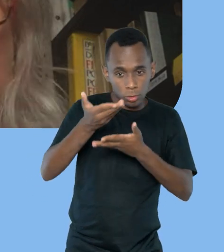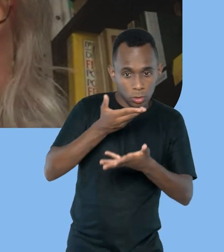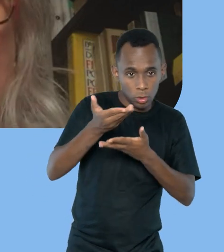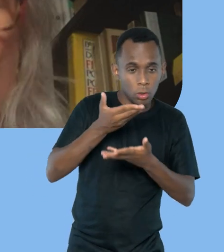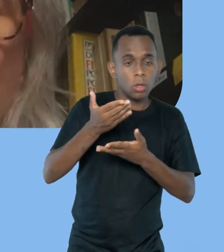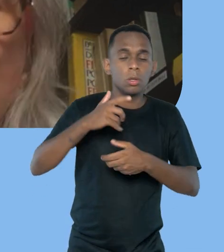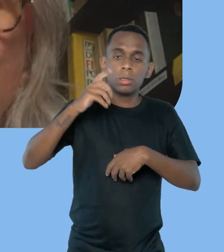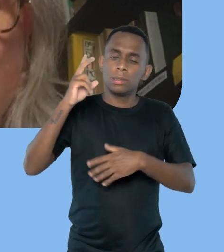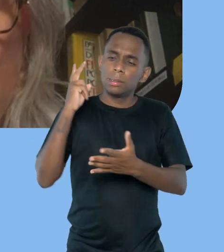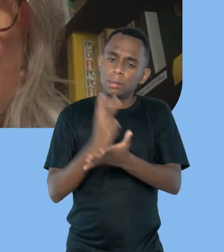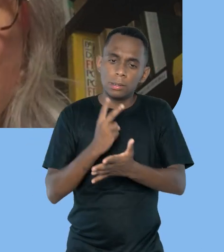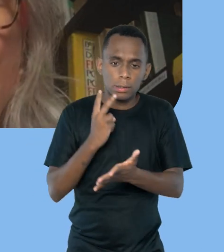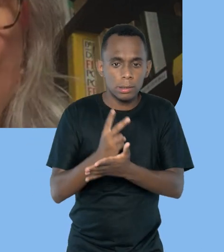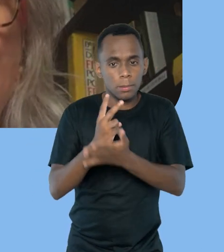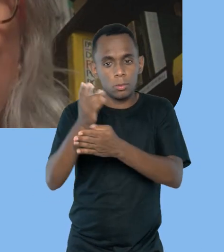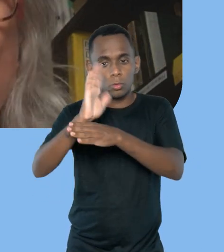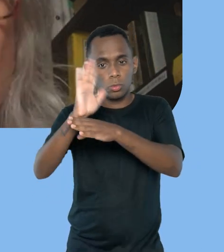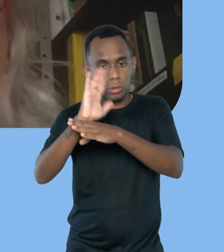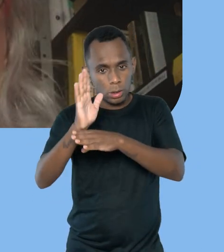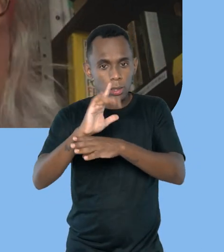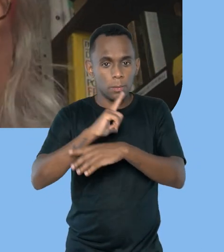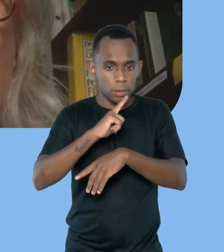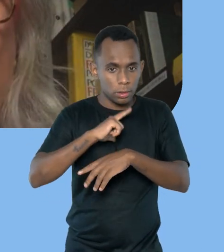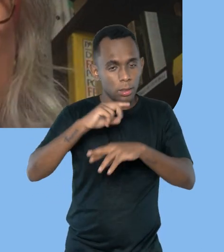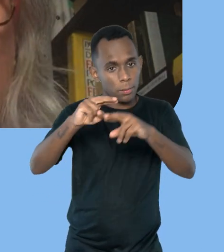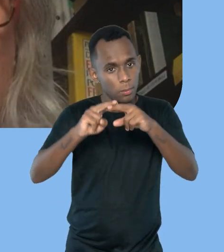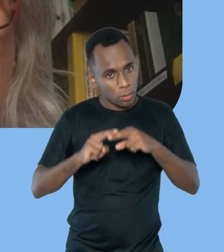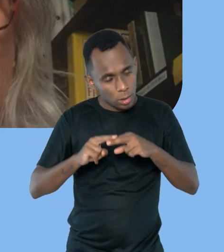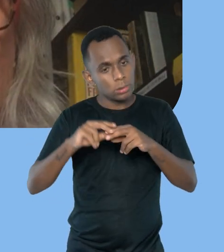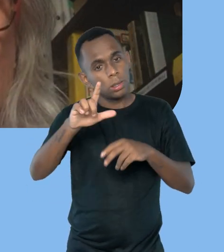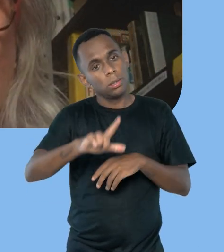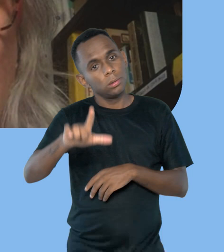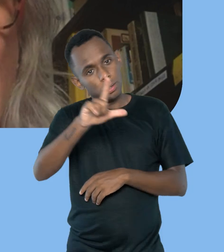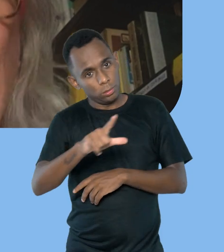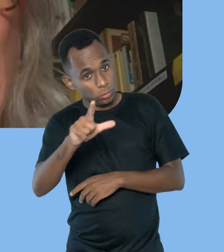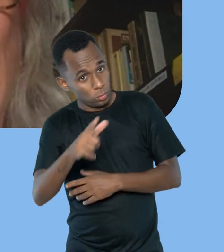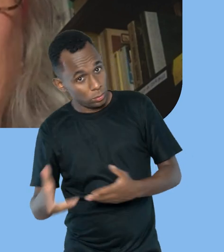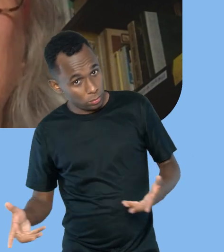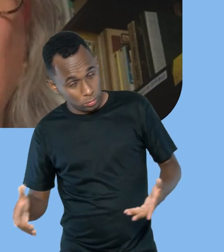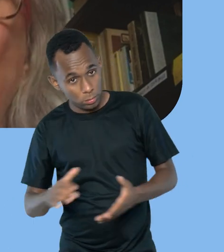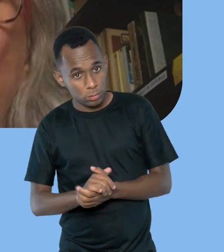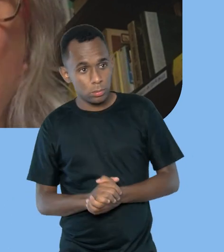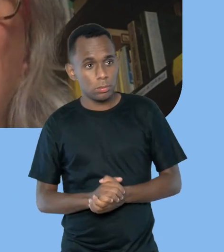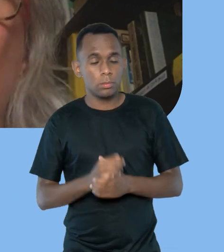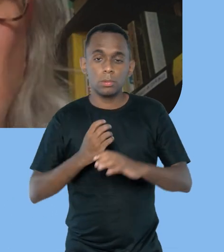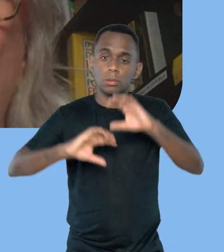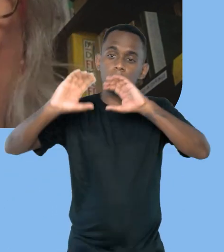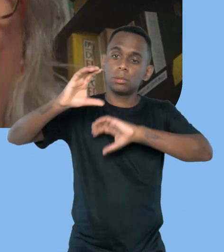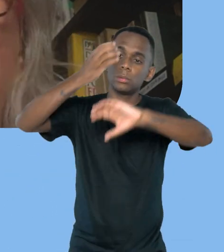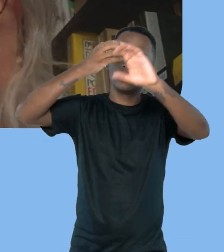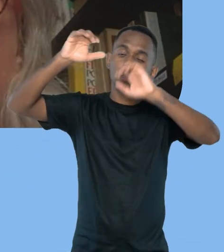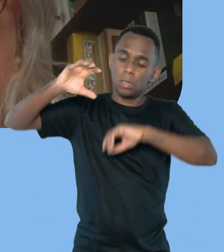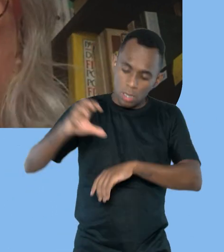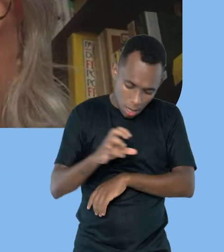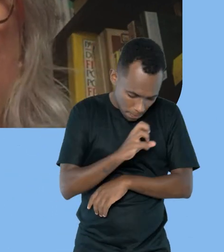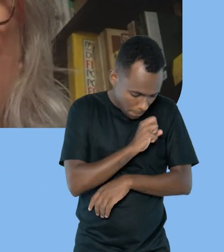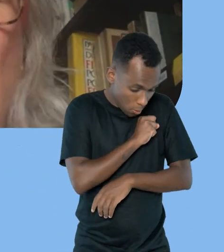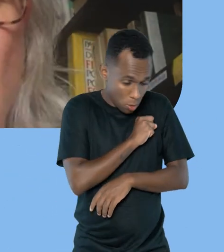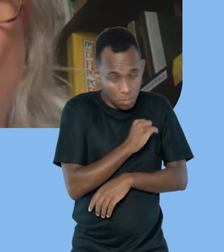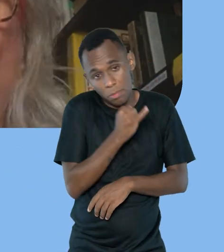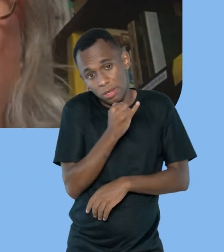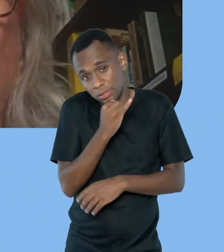o tempo todo. O cinema existe muito em função da literatura. As cantigas de amor, por